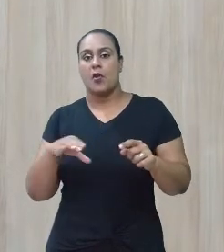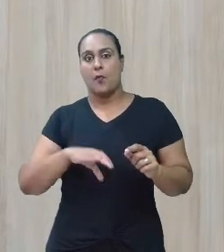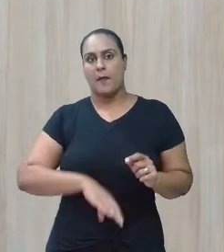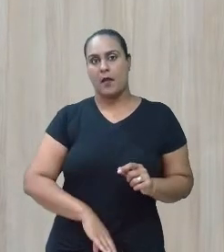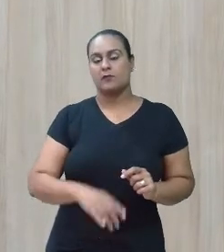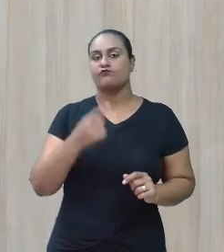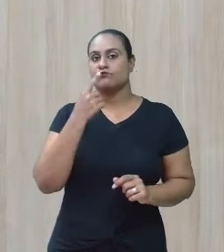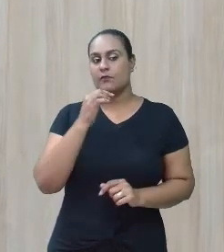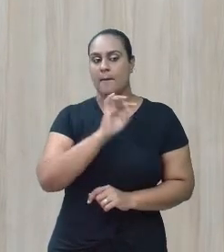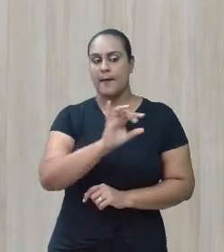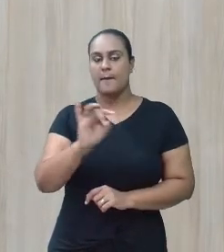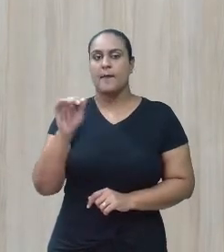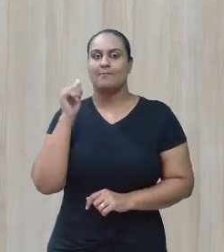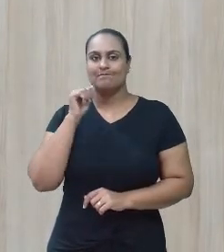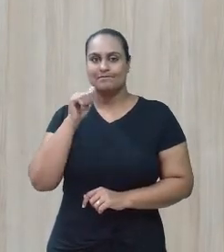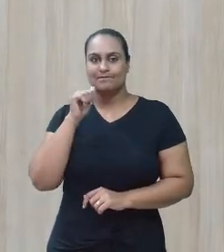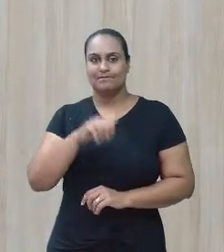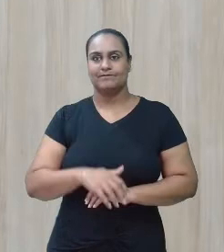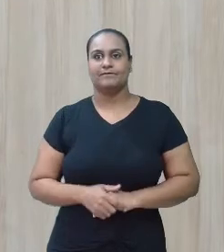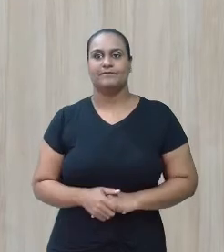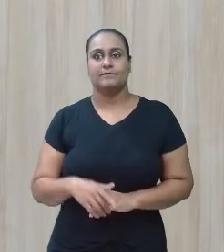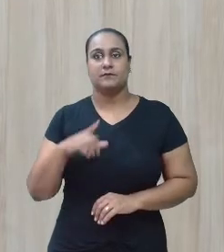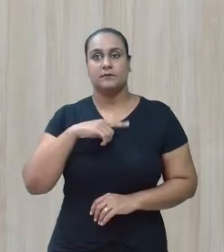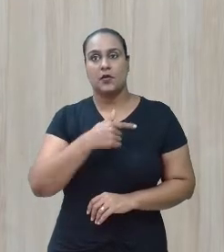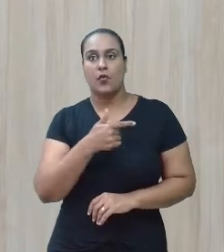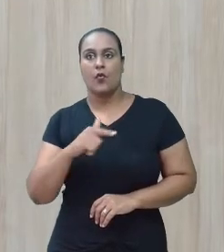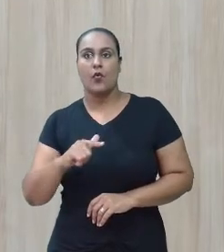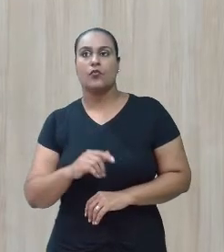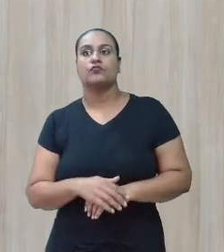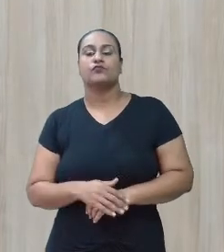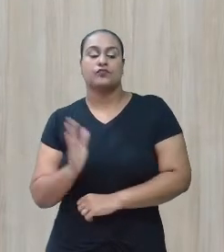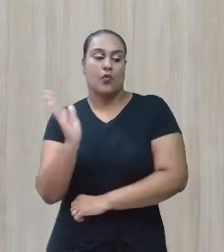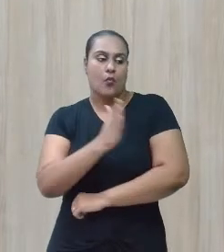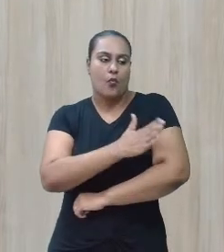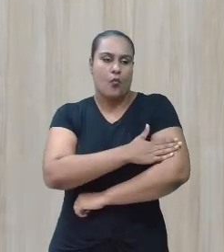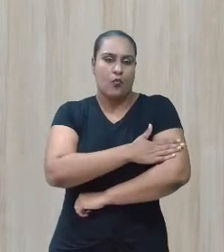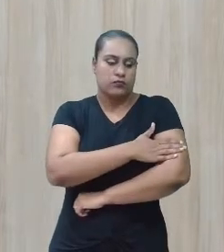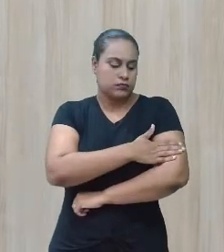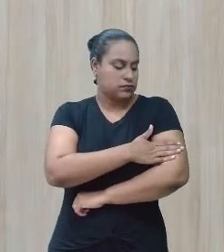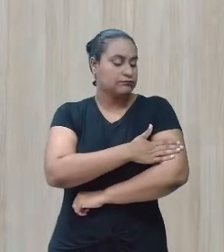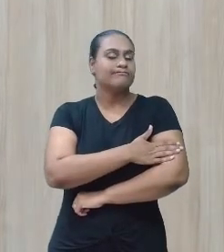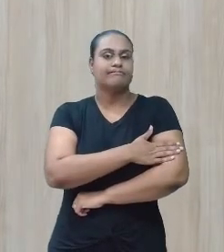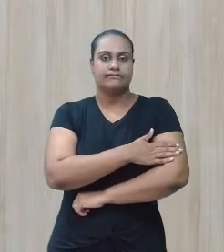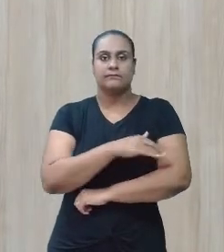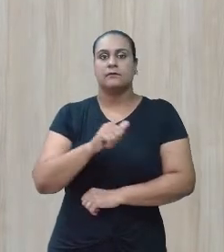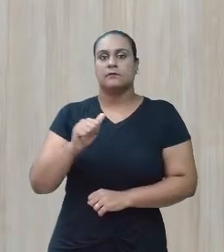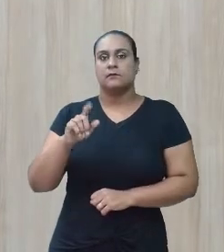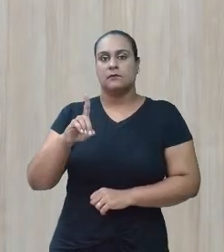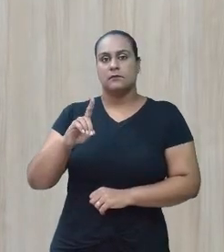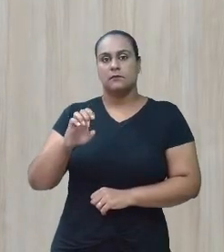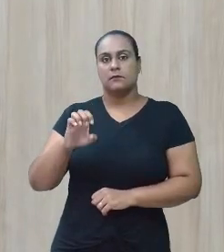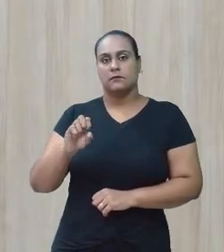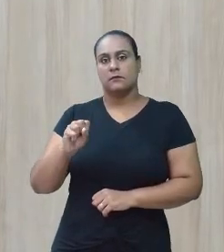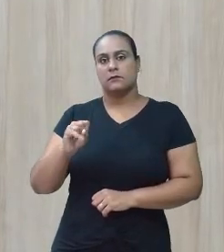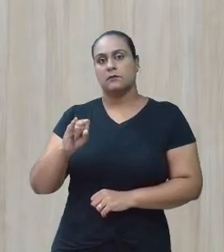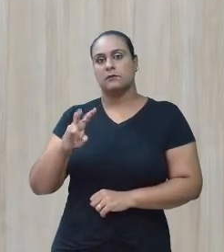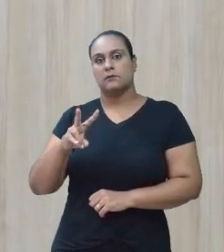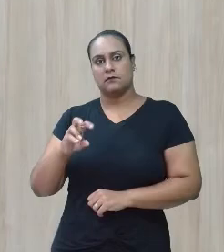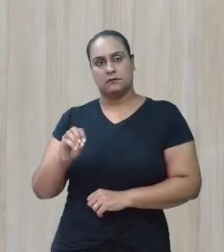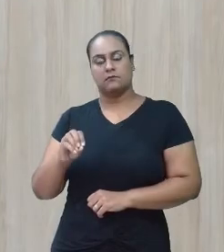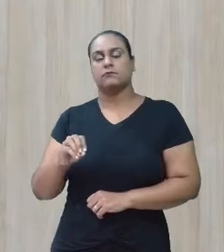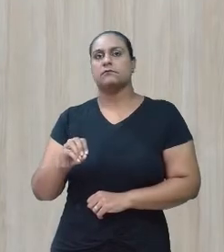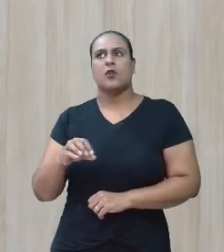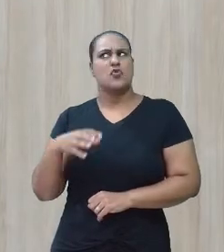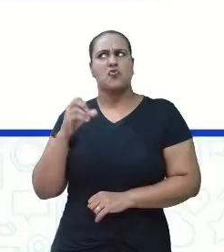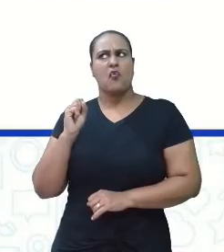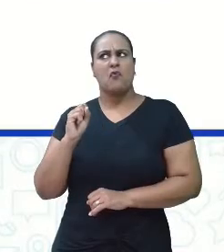cada mulher. Aqui existe outro, o adesivo anticoncepcional. A gente não vê muito falar, mas existe.